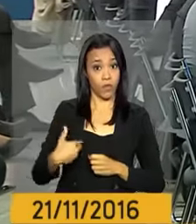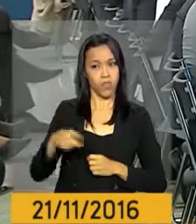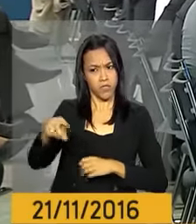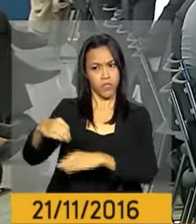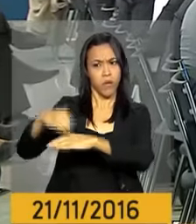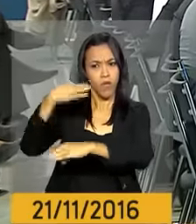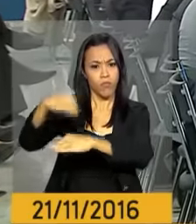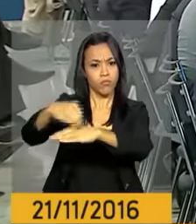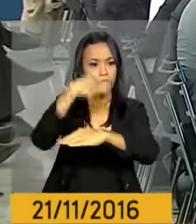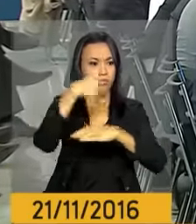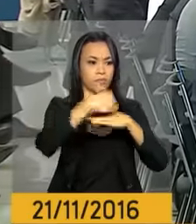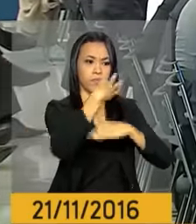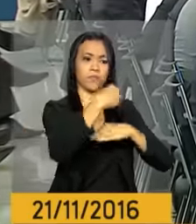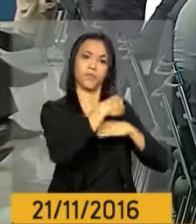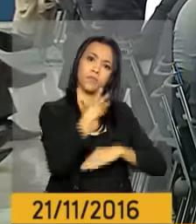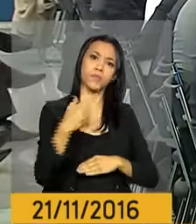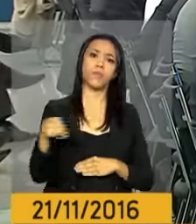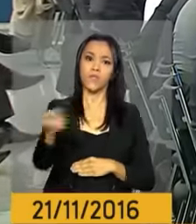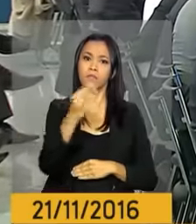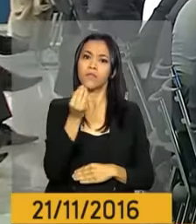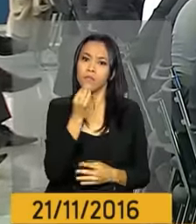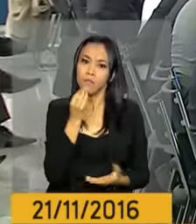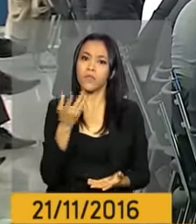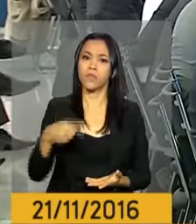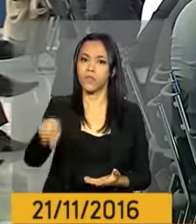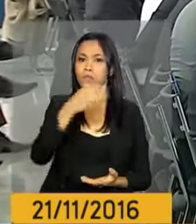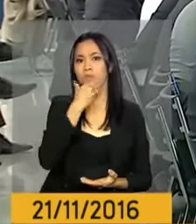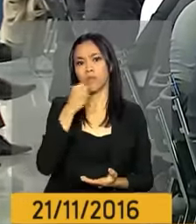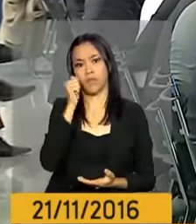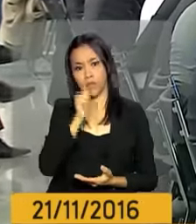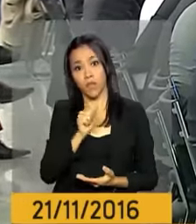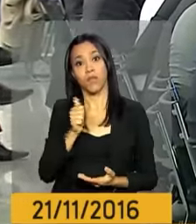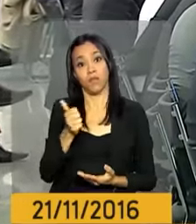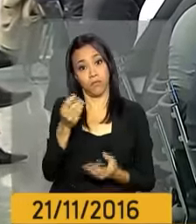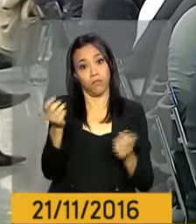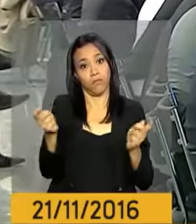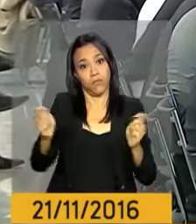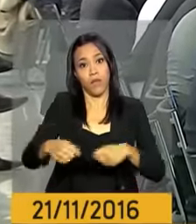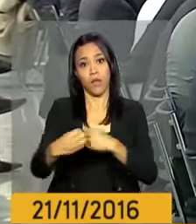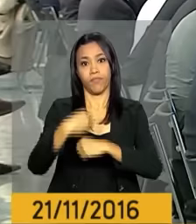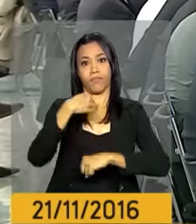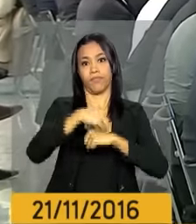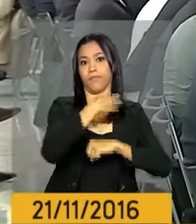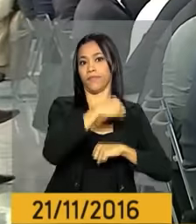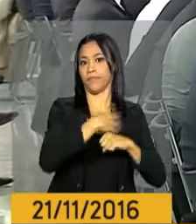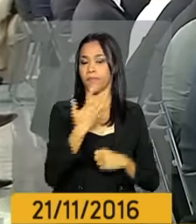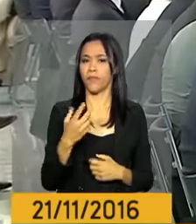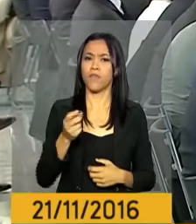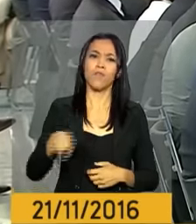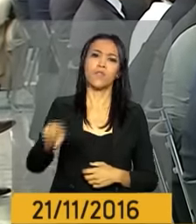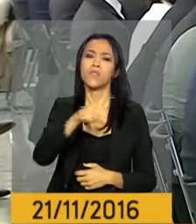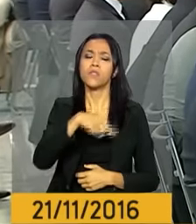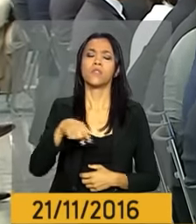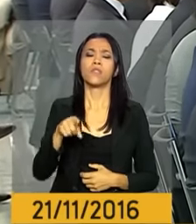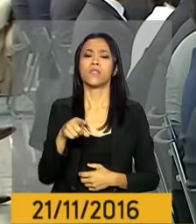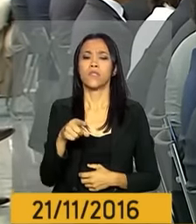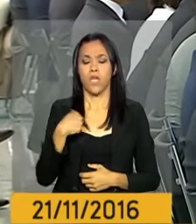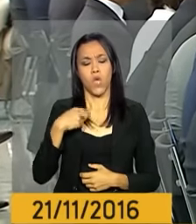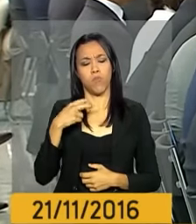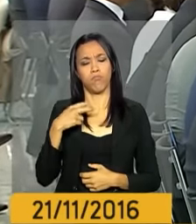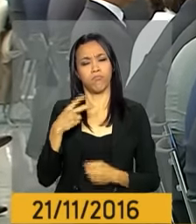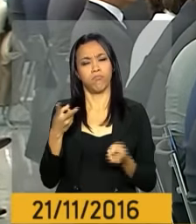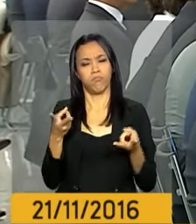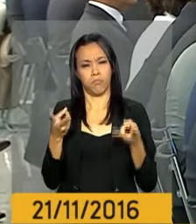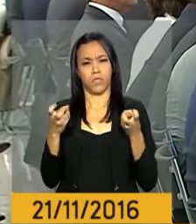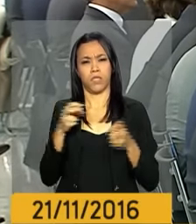a comunicação que os senhores e as senhoras poderão transmitir. Os senhores são ouvidos a todo momento, não é? Eu vejo